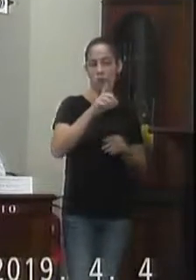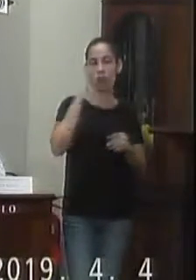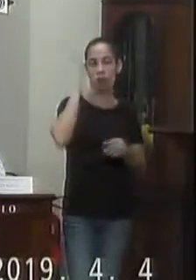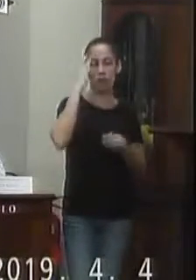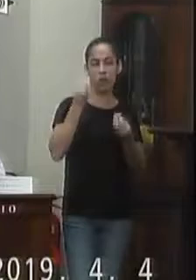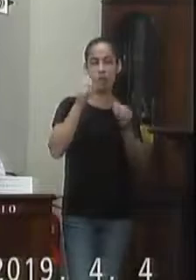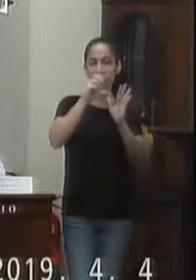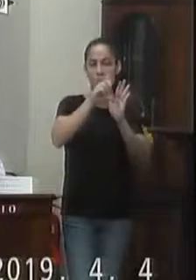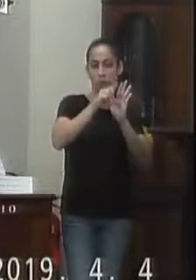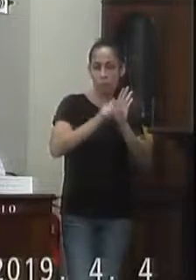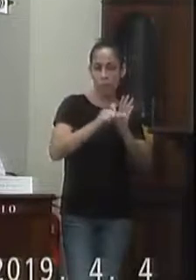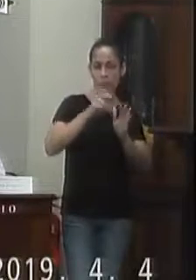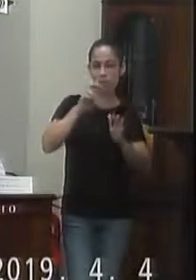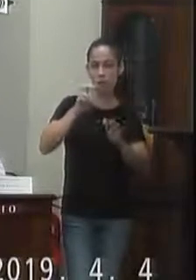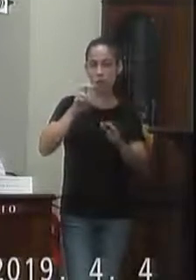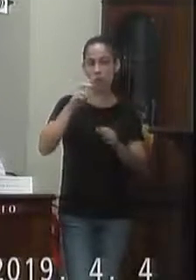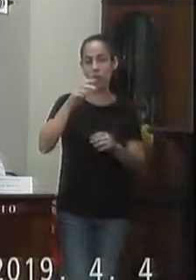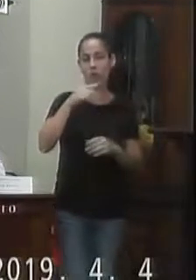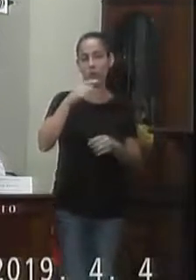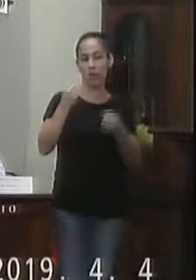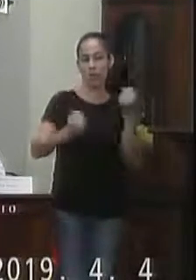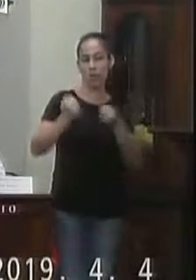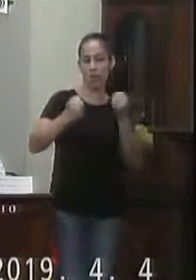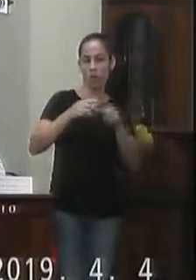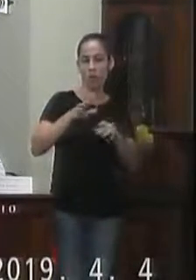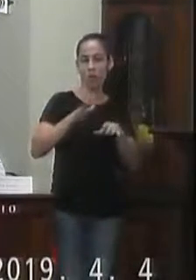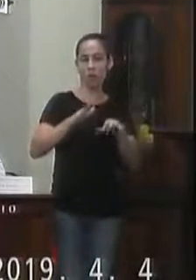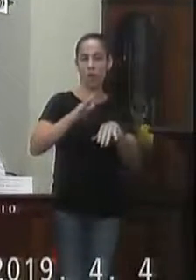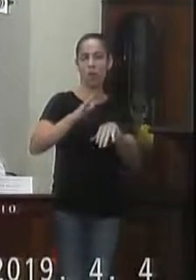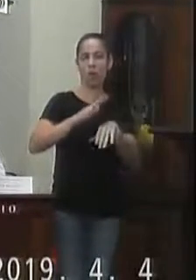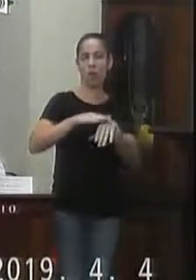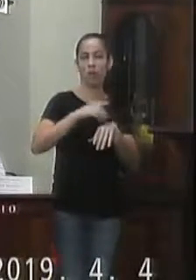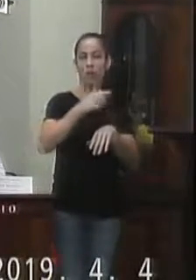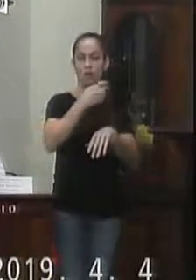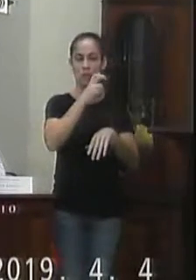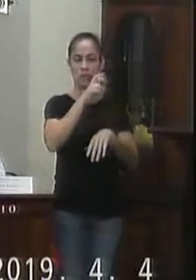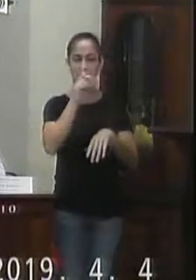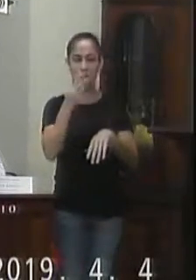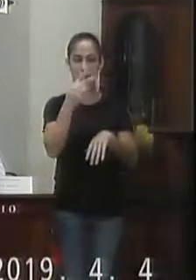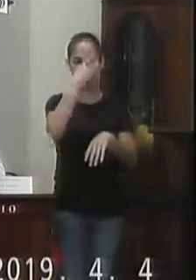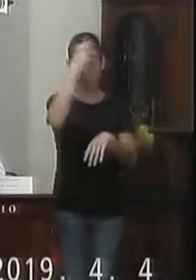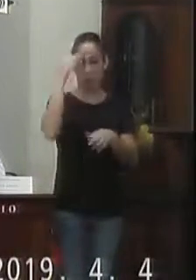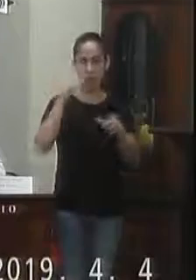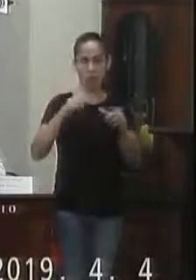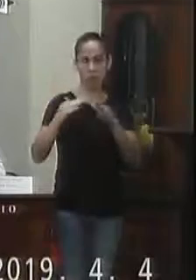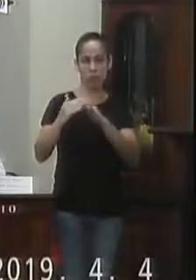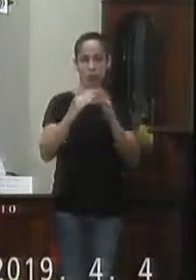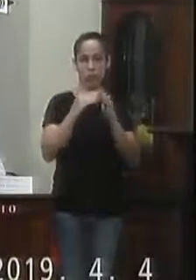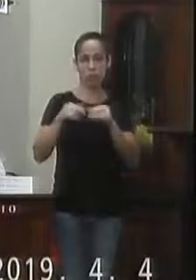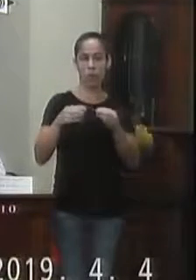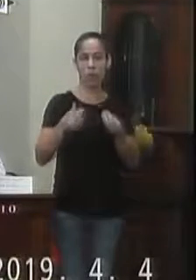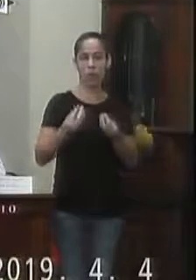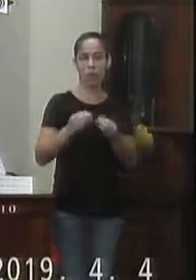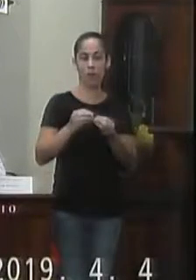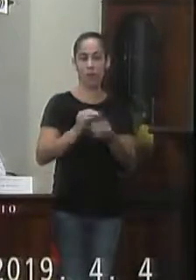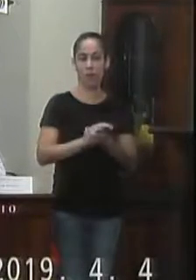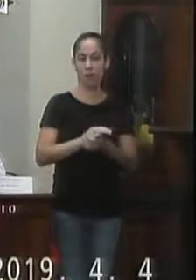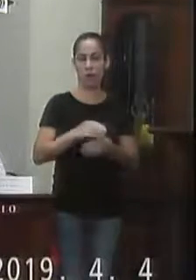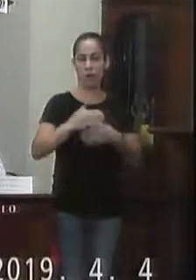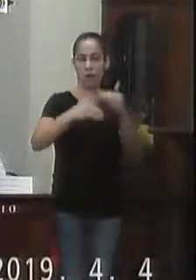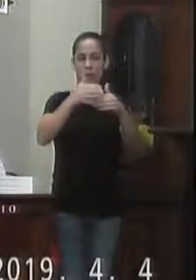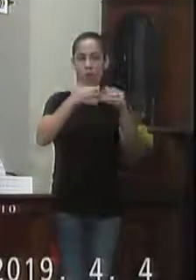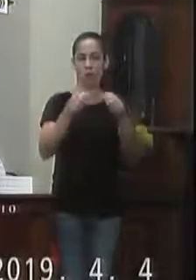a redução de 5 veículos para um veículo a cada 5.000 habitantes, modificando o artigo 28, bem como acrescenta o parágrafo único, merecendo sua regular